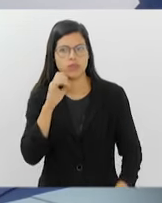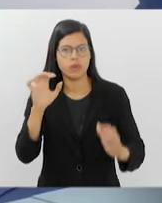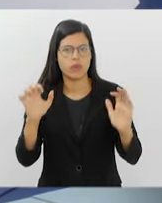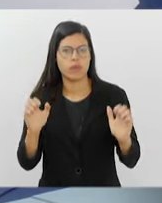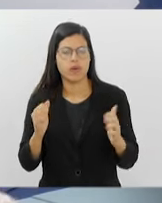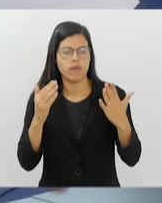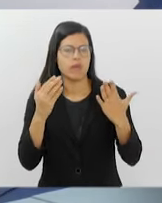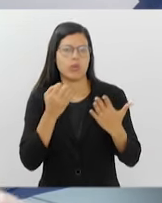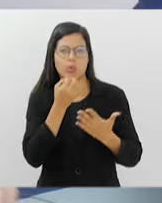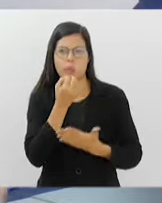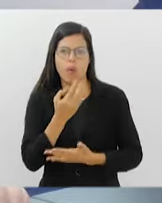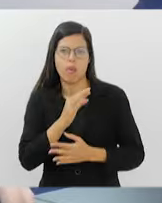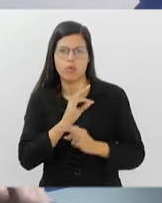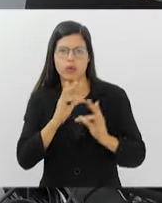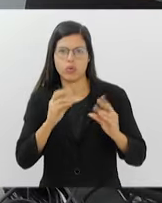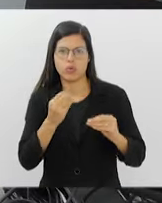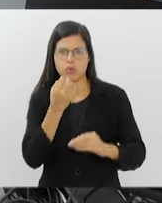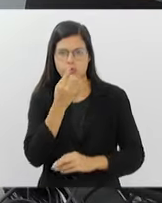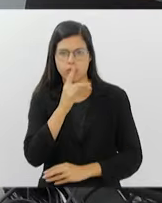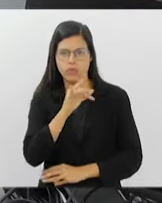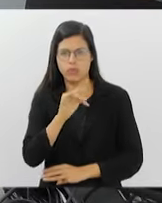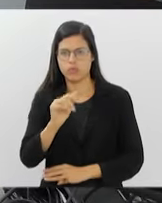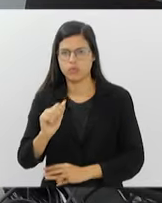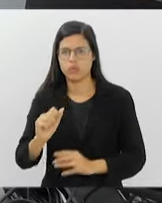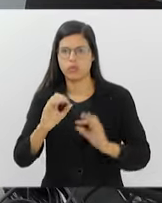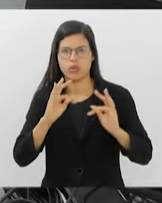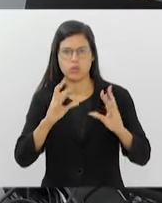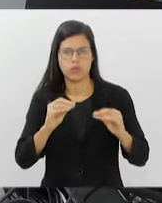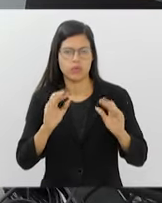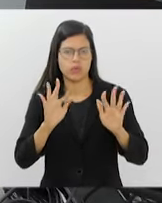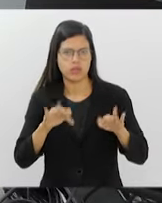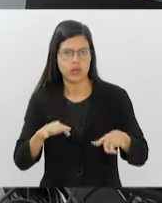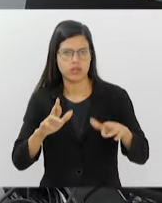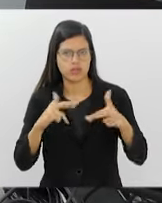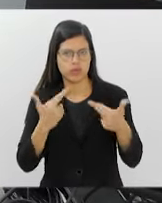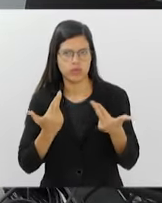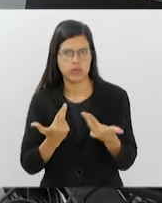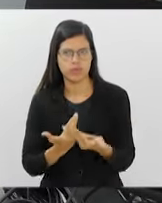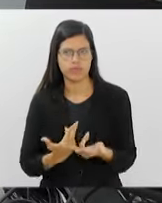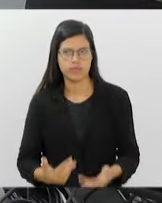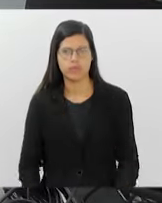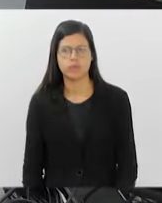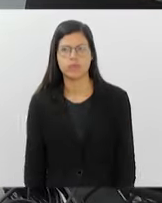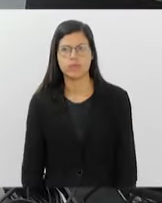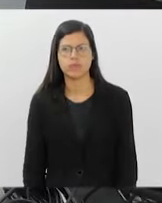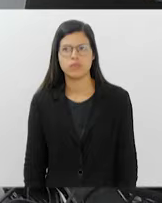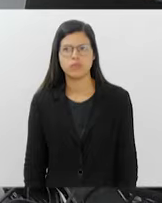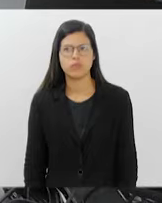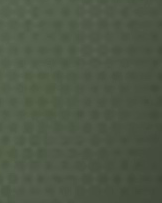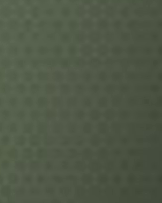sucesso para todos Bom dia a todos tá encerrado essa sessão ch